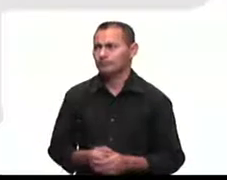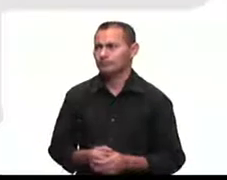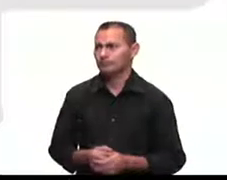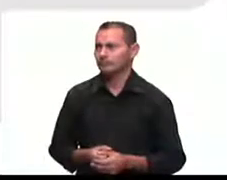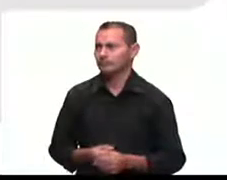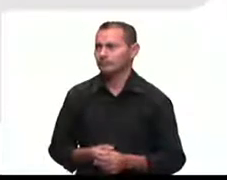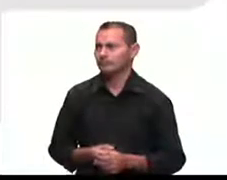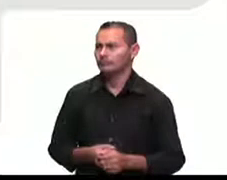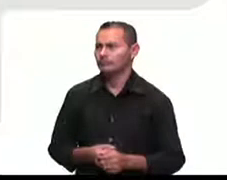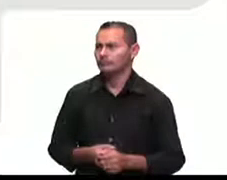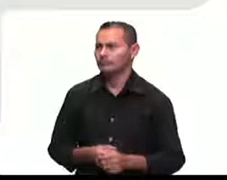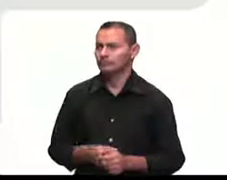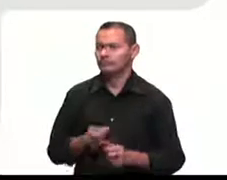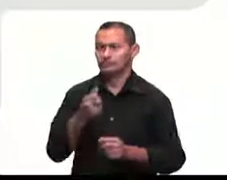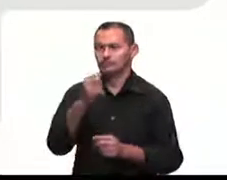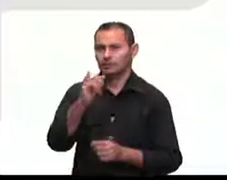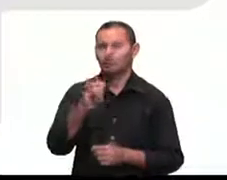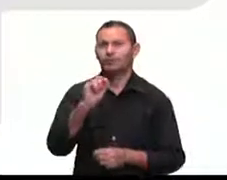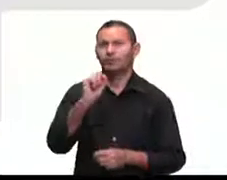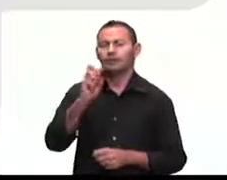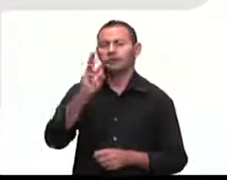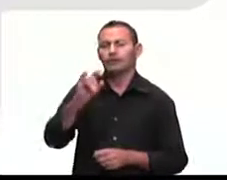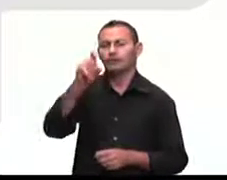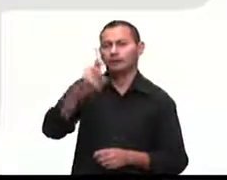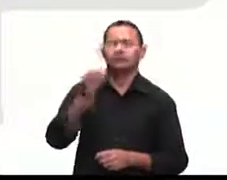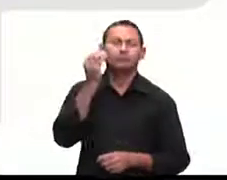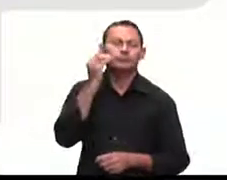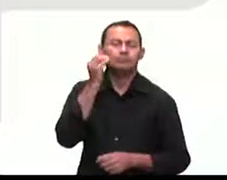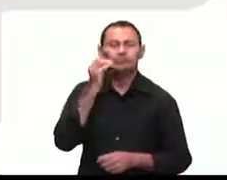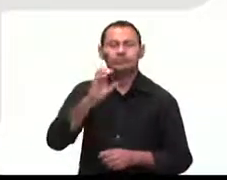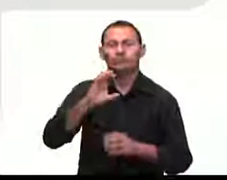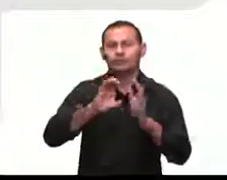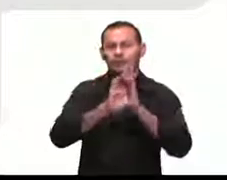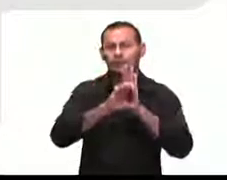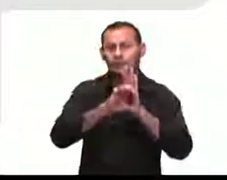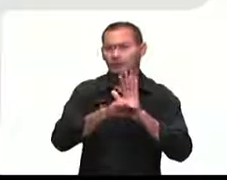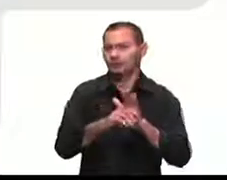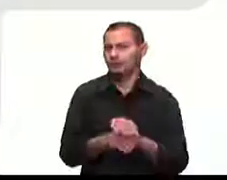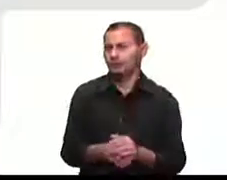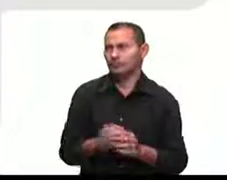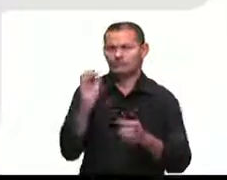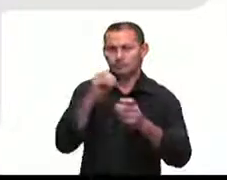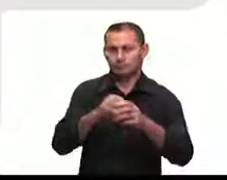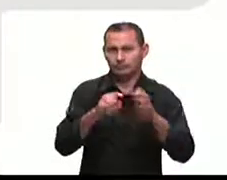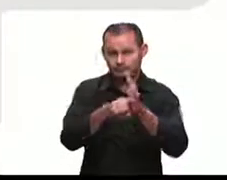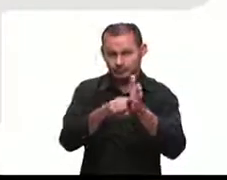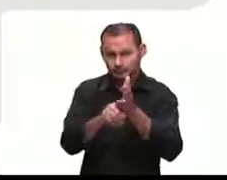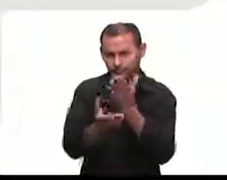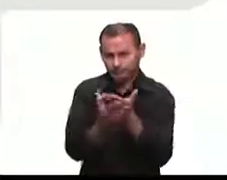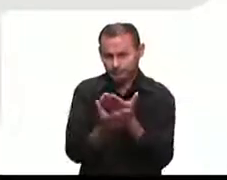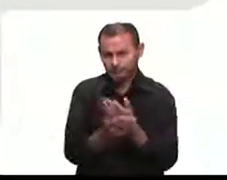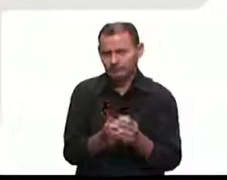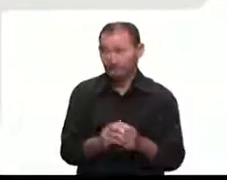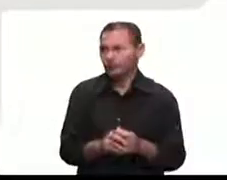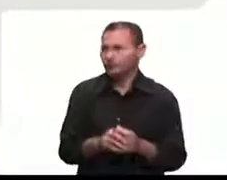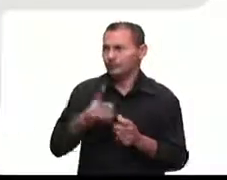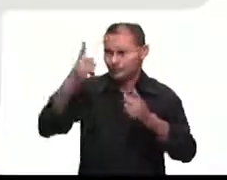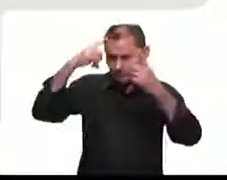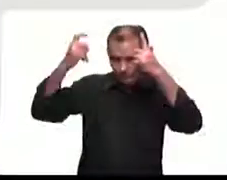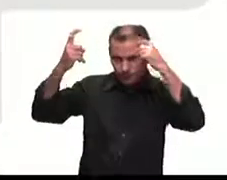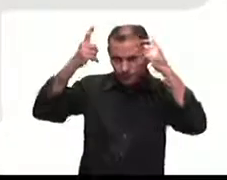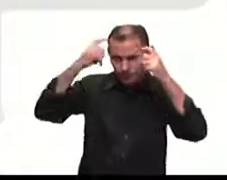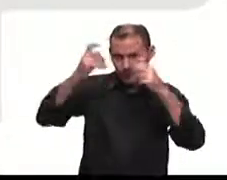E, então, que vem a ser o teste de conceito, né? Eu montei aqui um questionário, uma hipótese